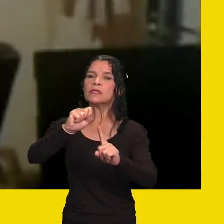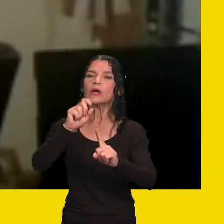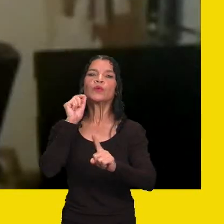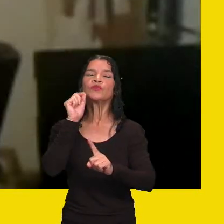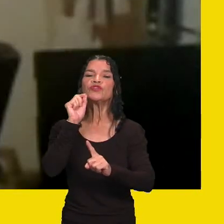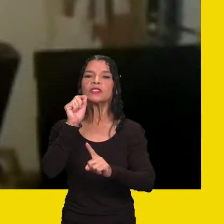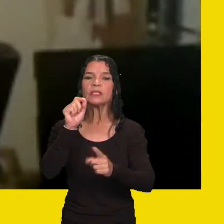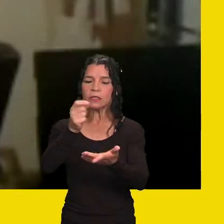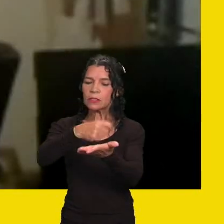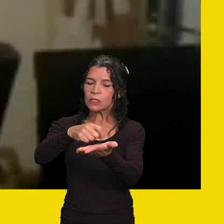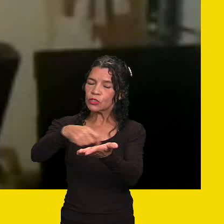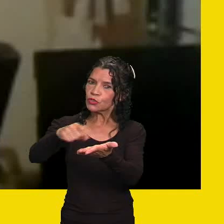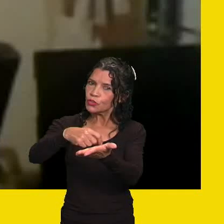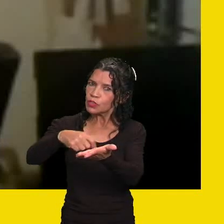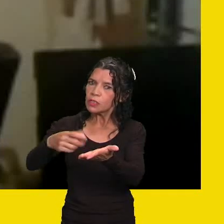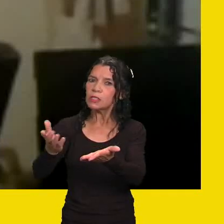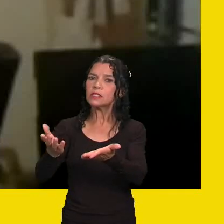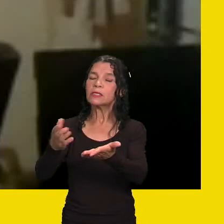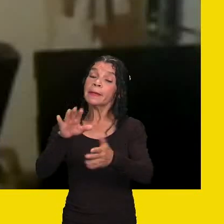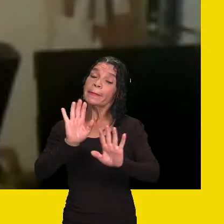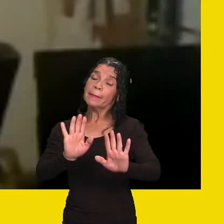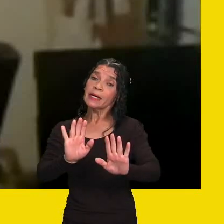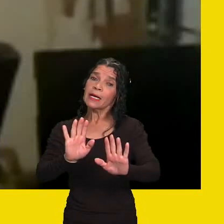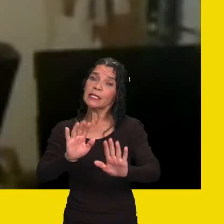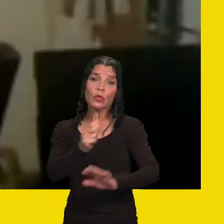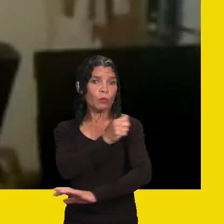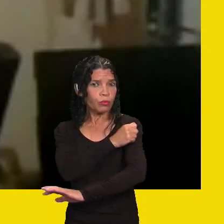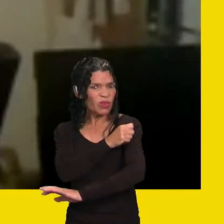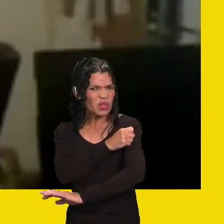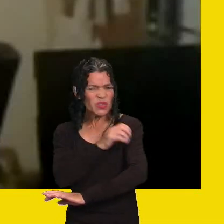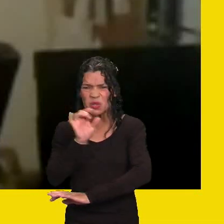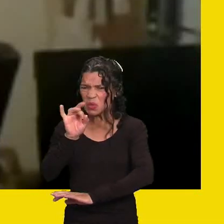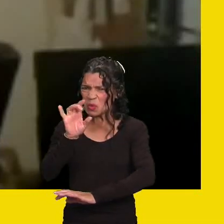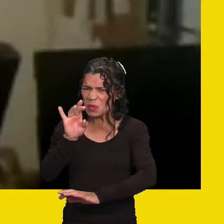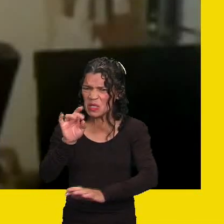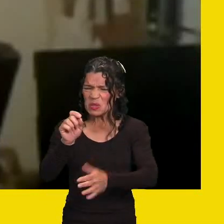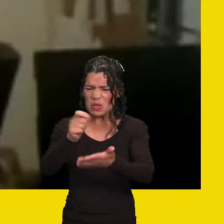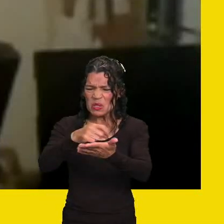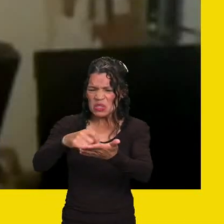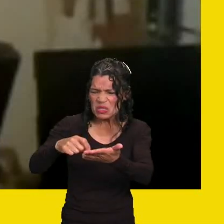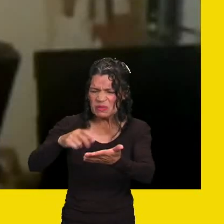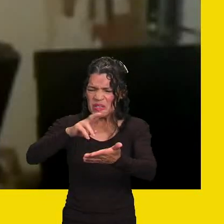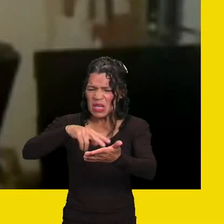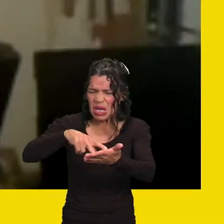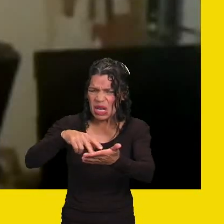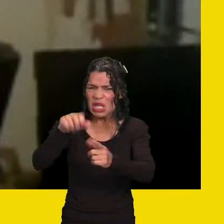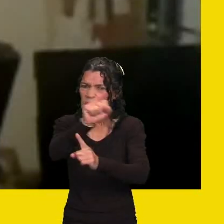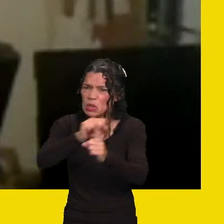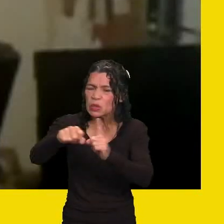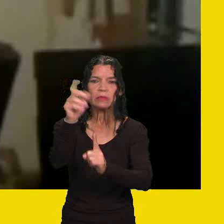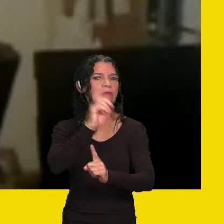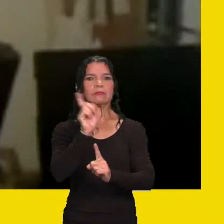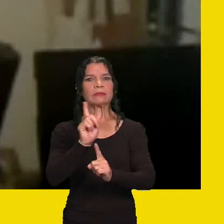da escrita. Mas para esse aluno não é somente um uso social,